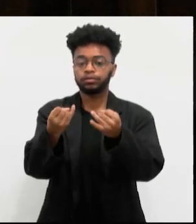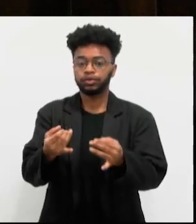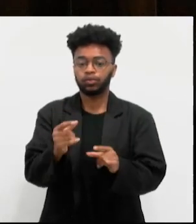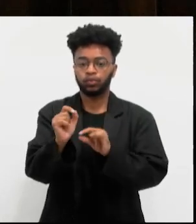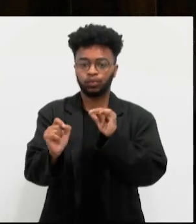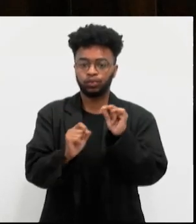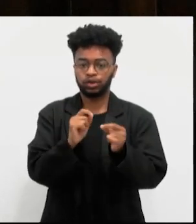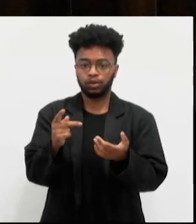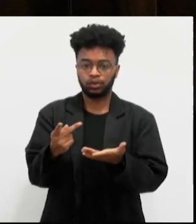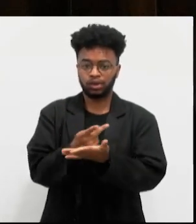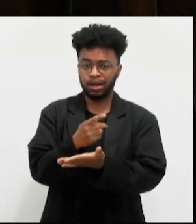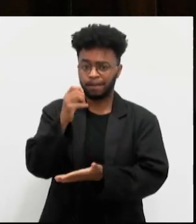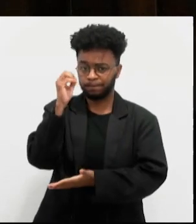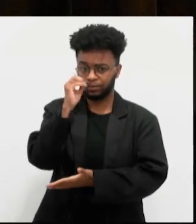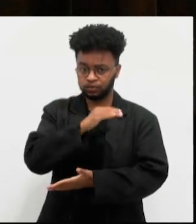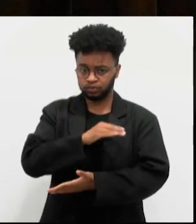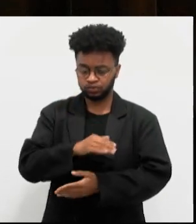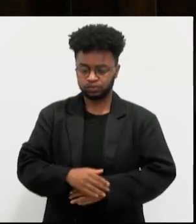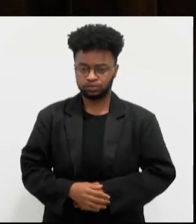absurdo que ocorreu.